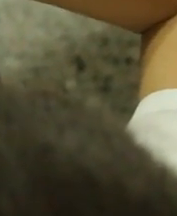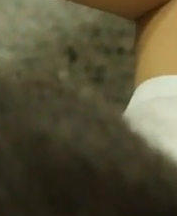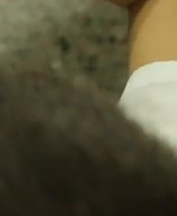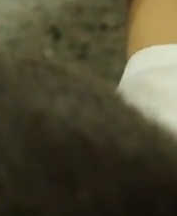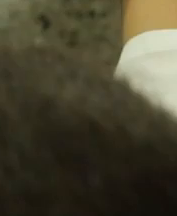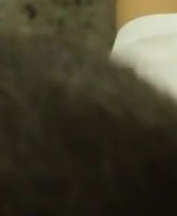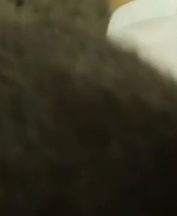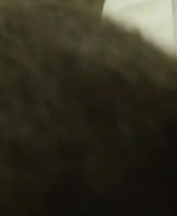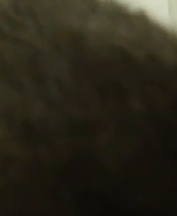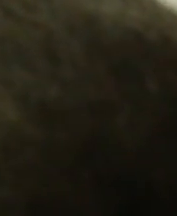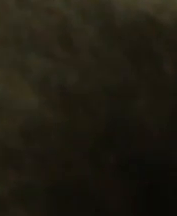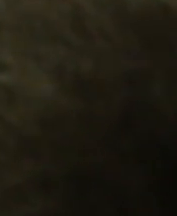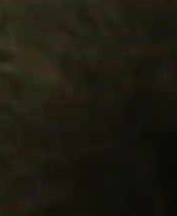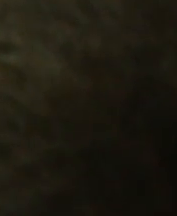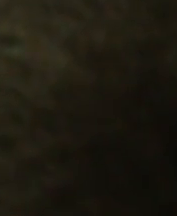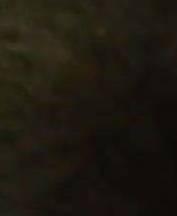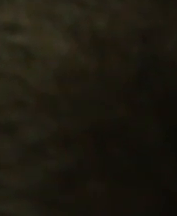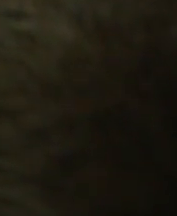Diego.